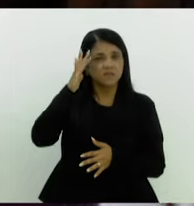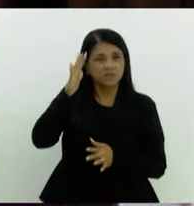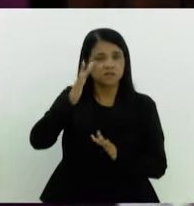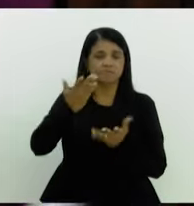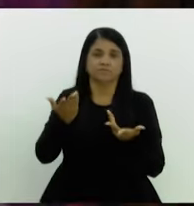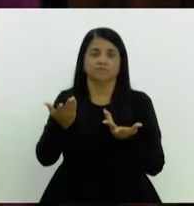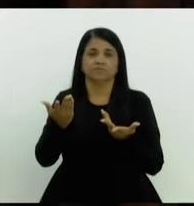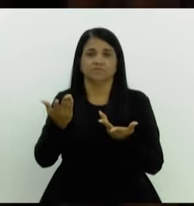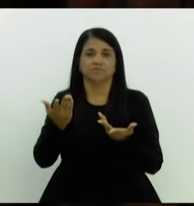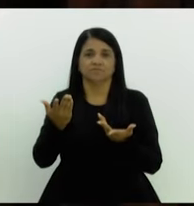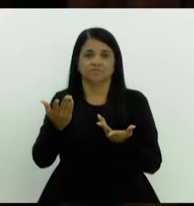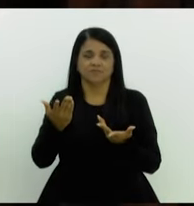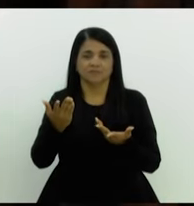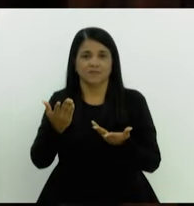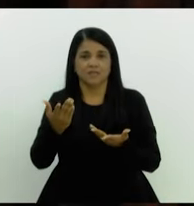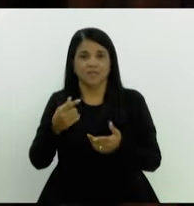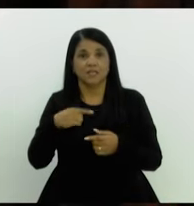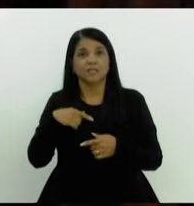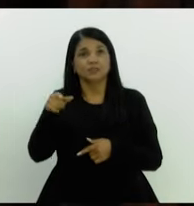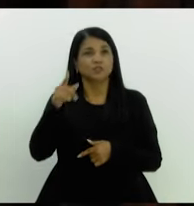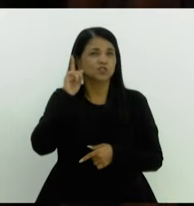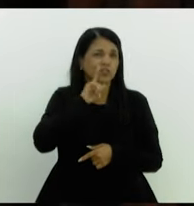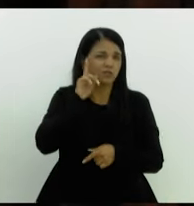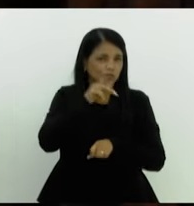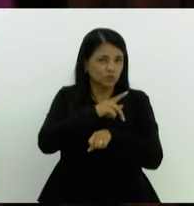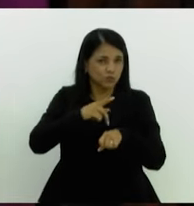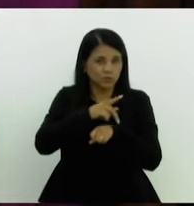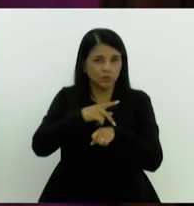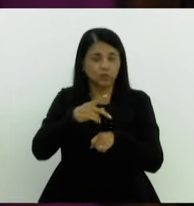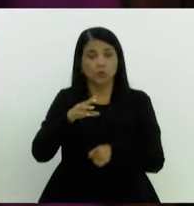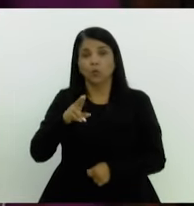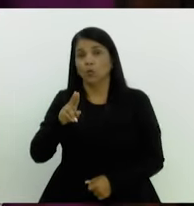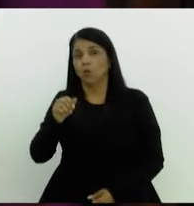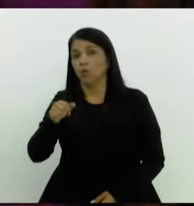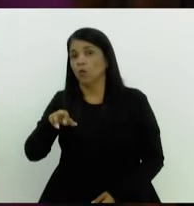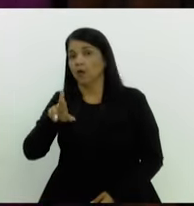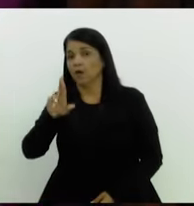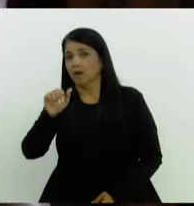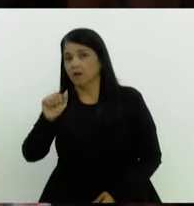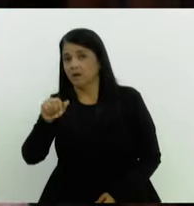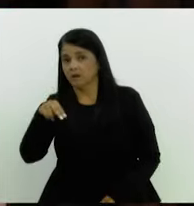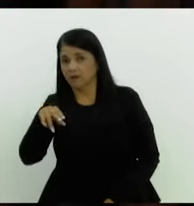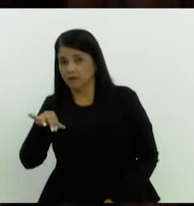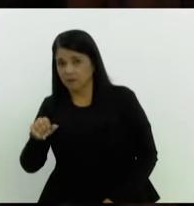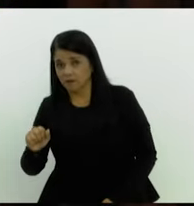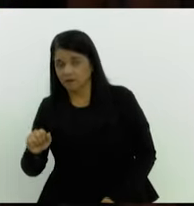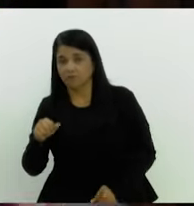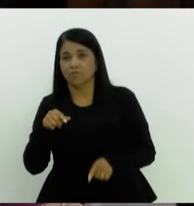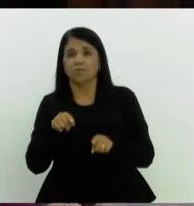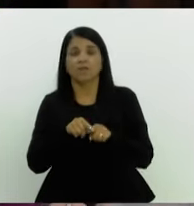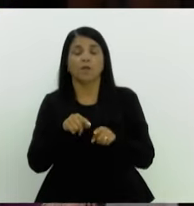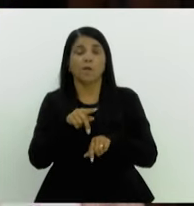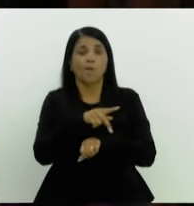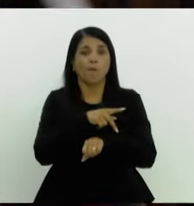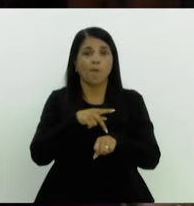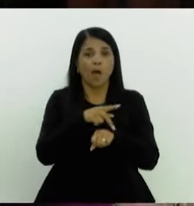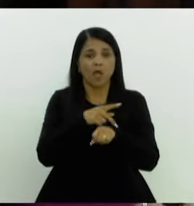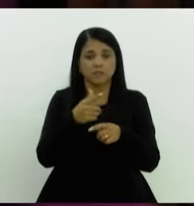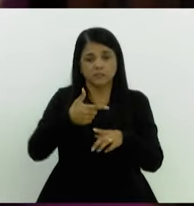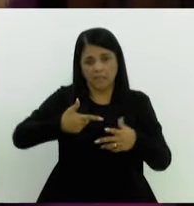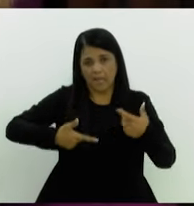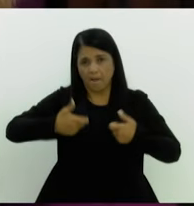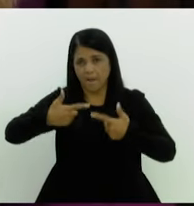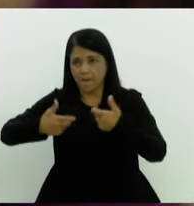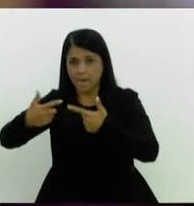rodadas nos Estados Unidos uma rodada na Ucrânia Soraia que é um negócio interessantíssimo imagina o que que vem de um país devastado por uma